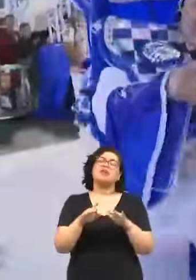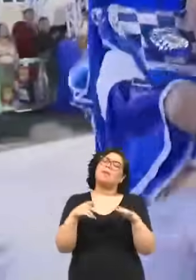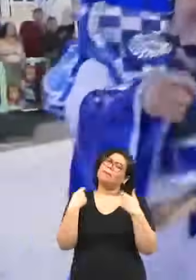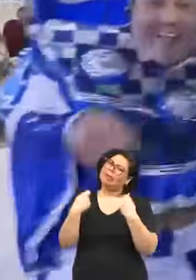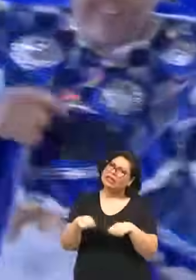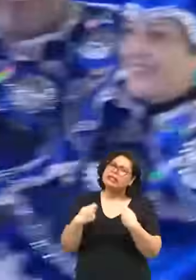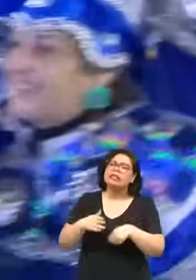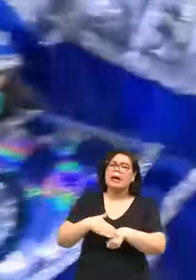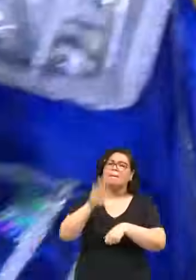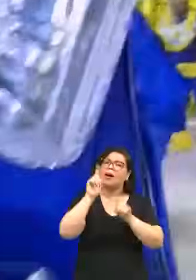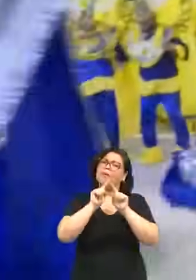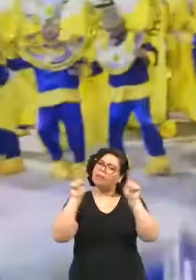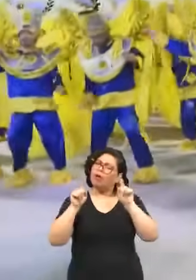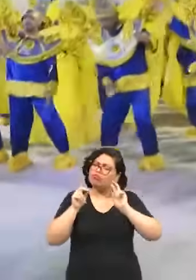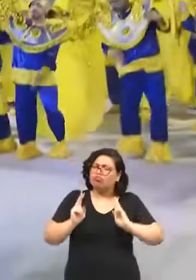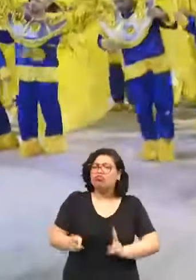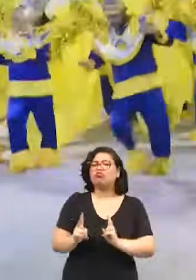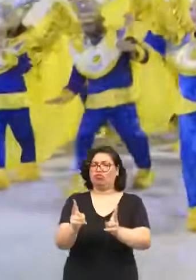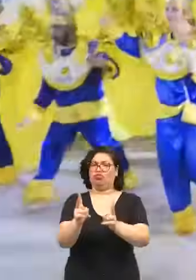mas vamos seguindo.